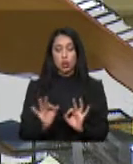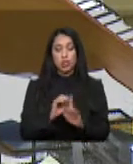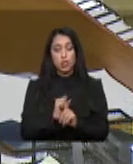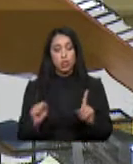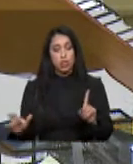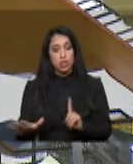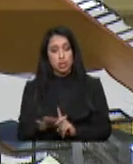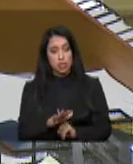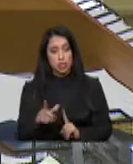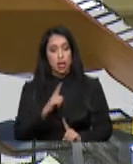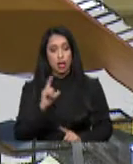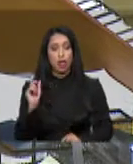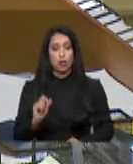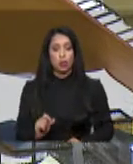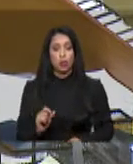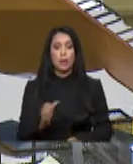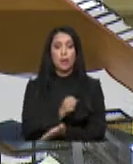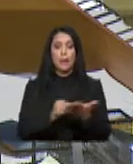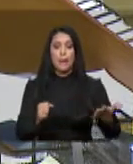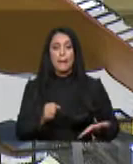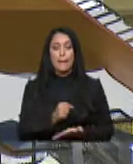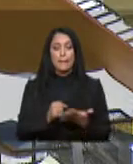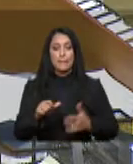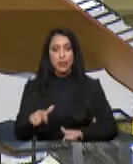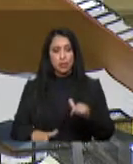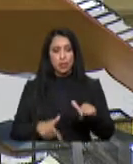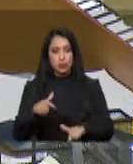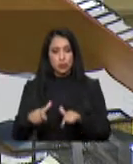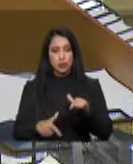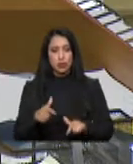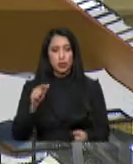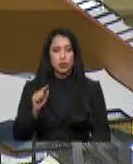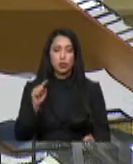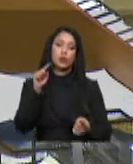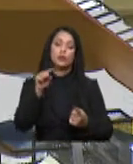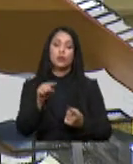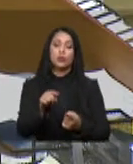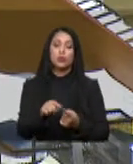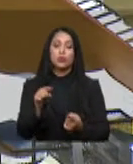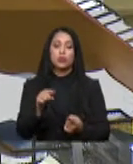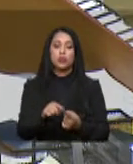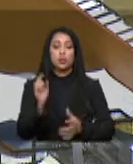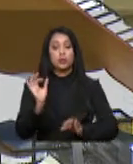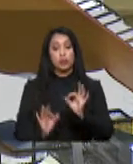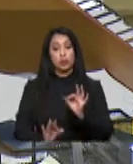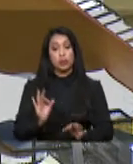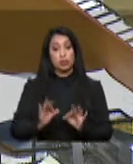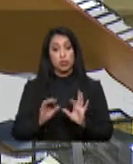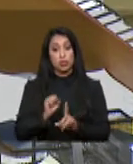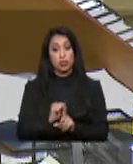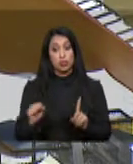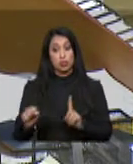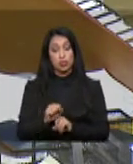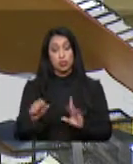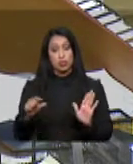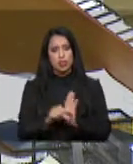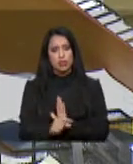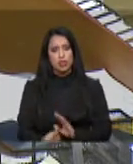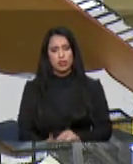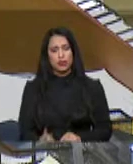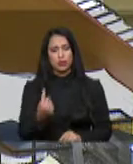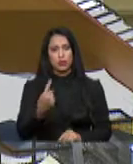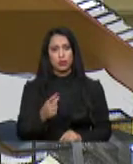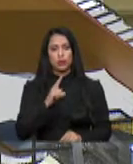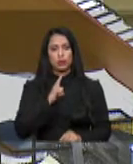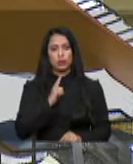como base, o primado do trabalho e como objetivo o bem-estar e a justiça sociais. Parágrafo único. O Estado